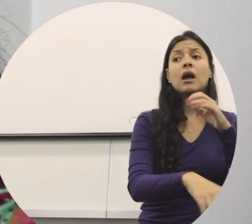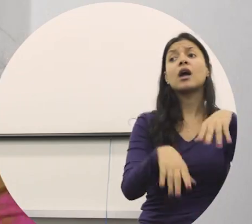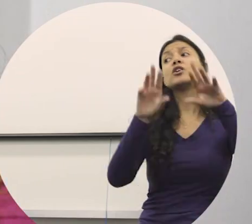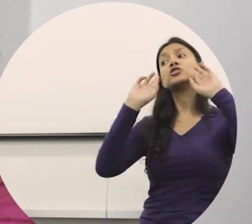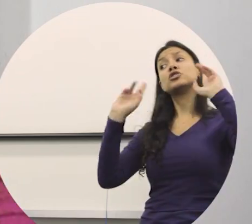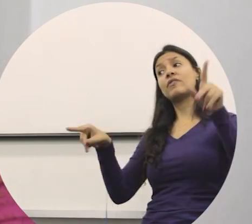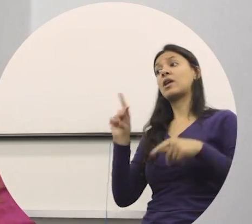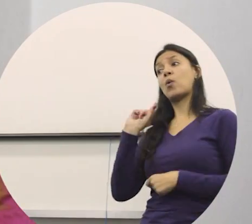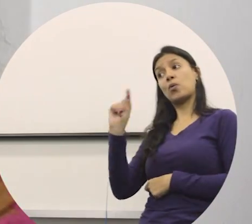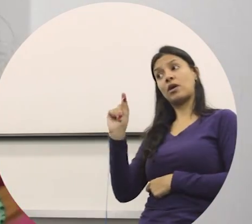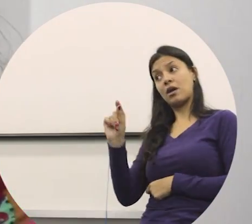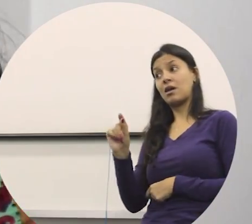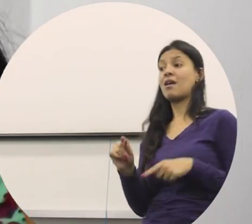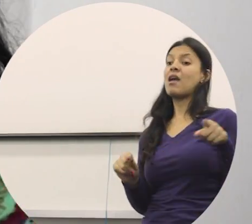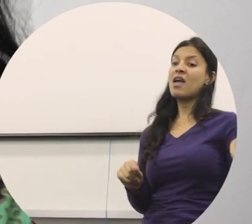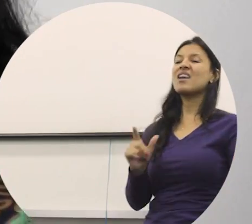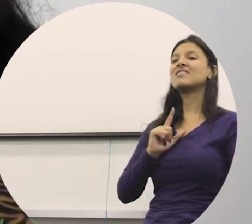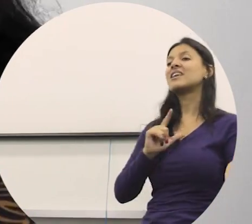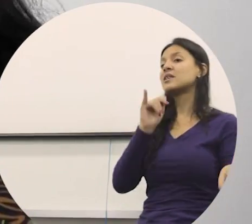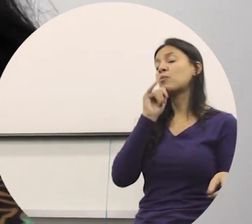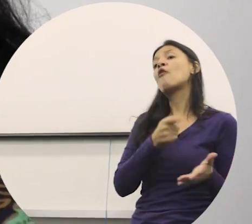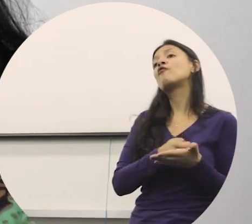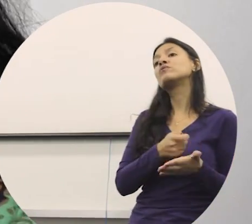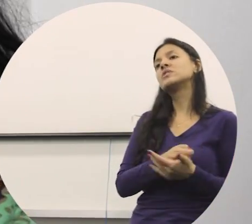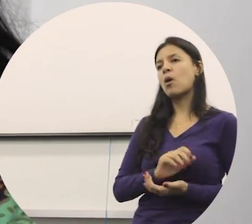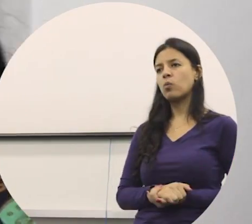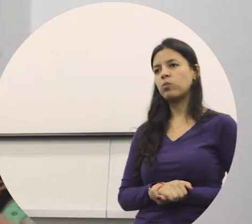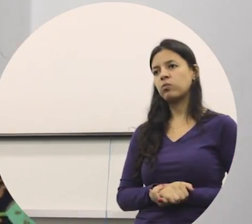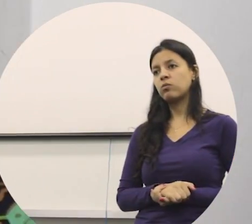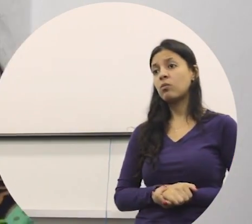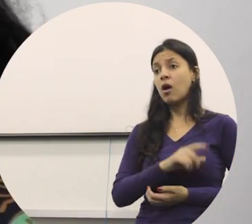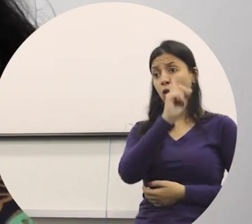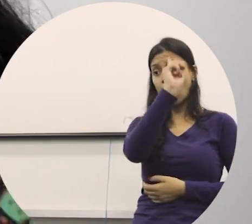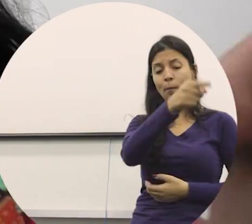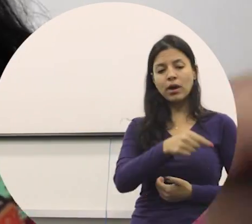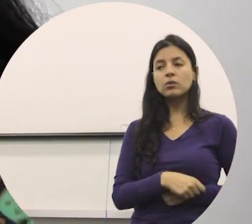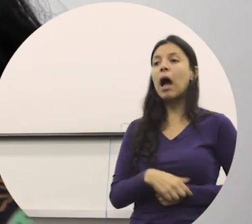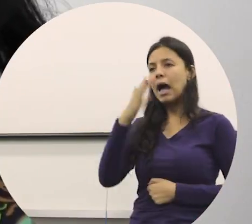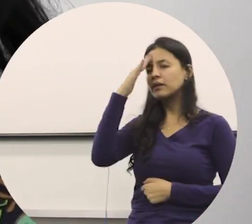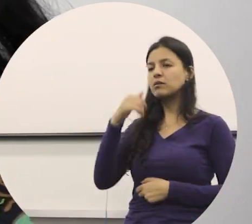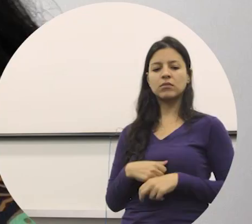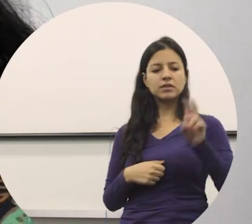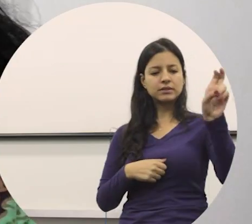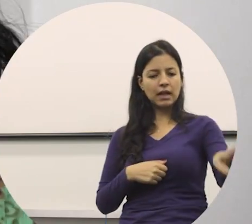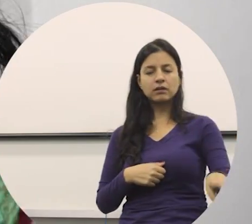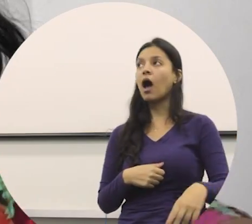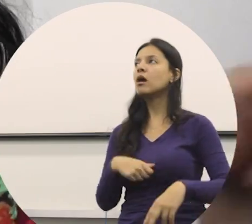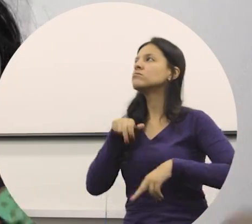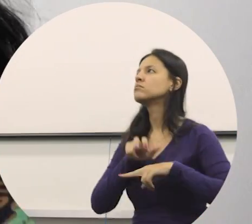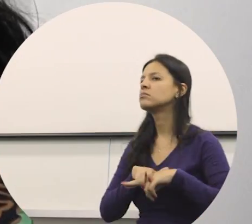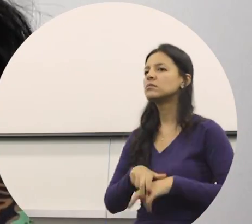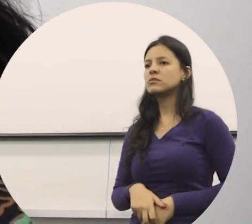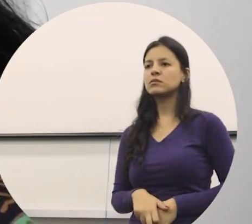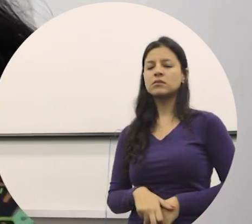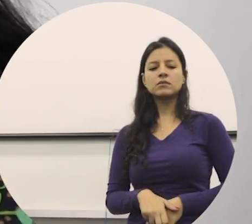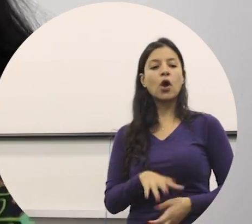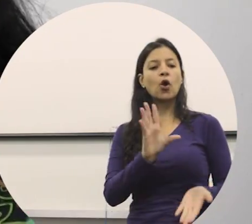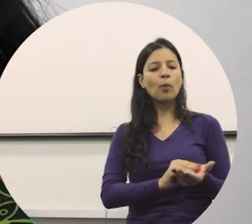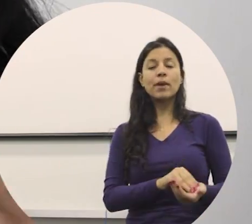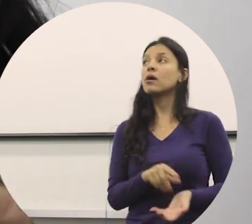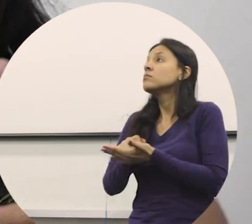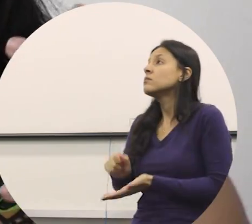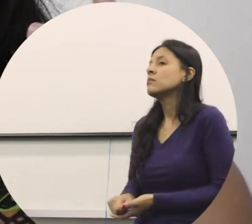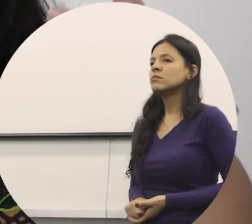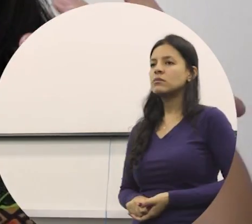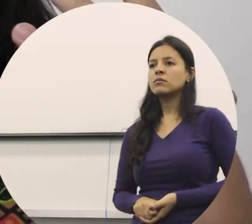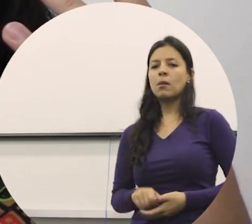é ele cumprir funções, ele entender comandos, é ele entender senta, copia, comer, banheiro, sabe?